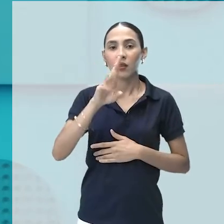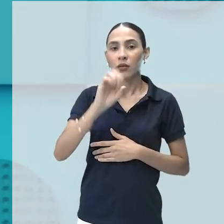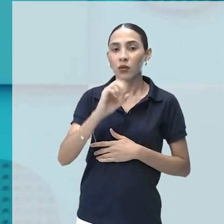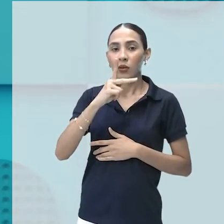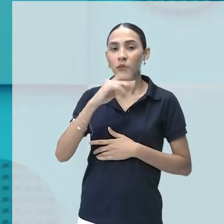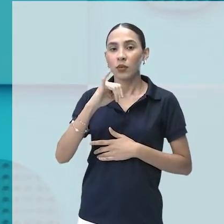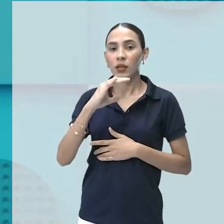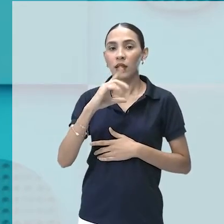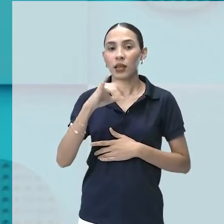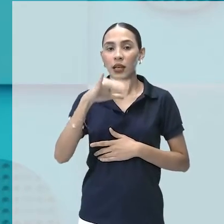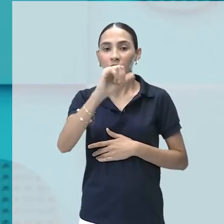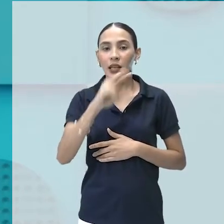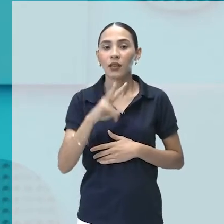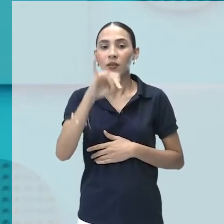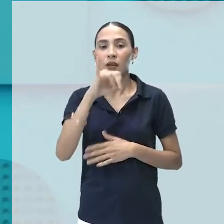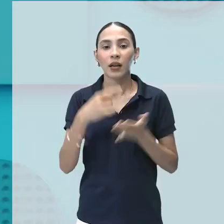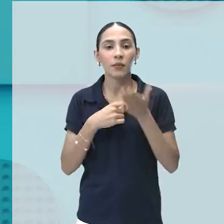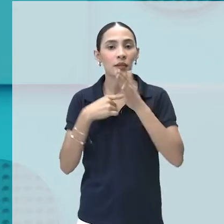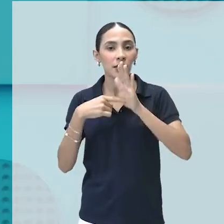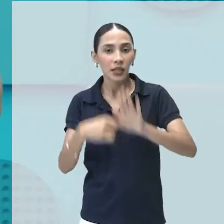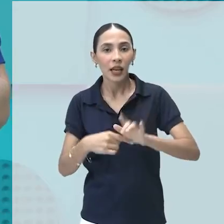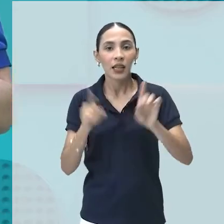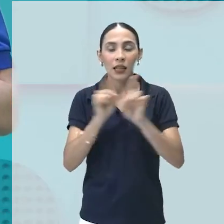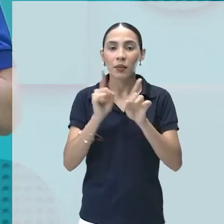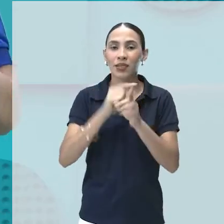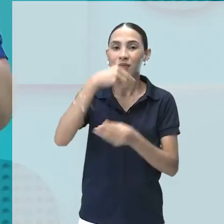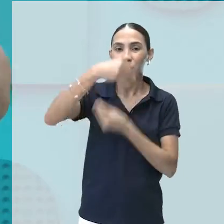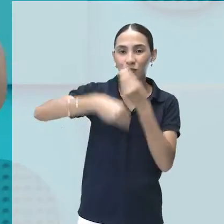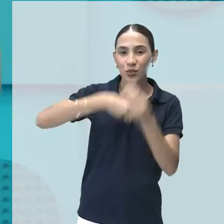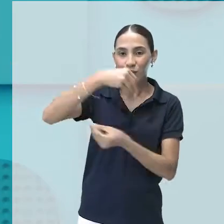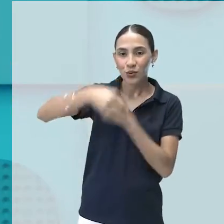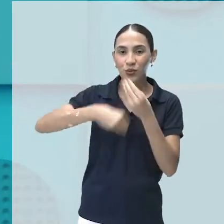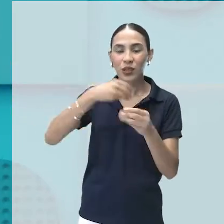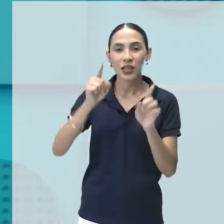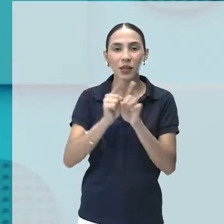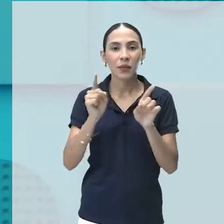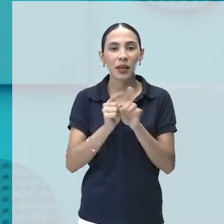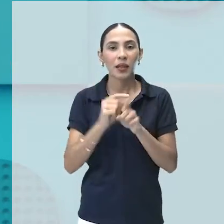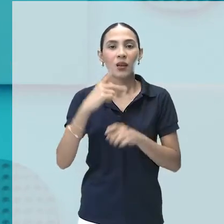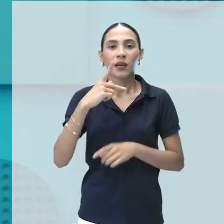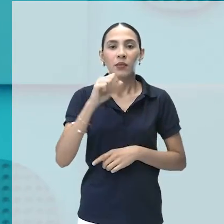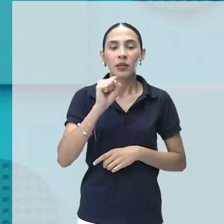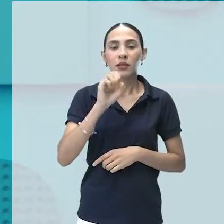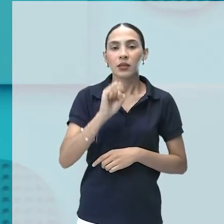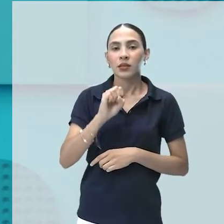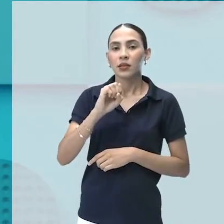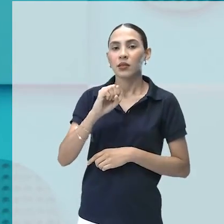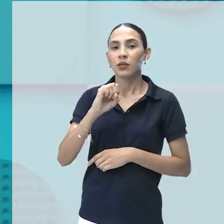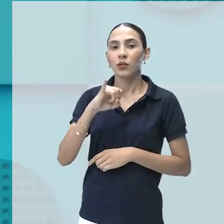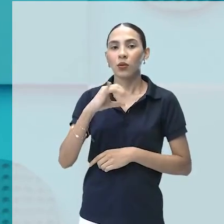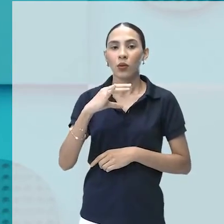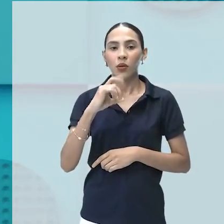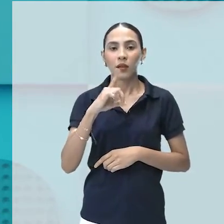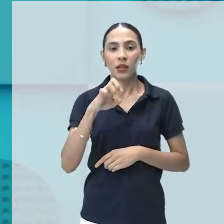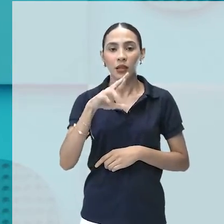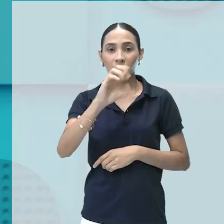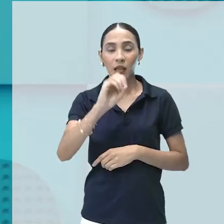Tropicália, ela vai fazer essa mistura, esse lado meio psicodélico de